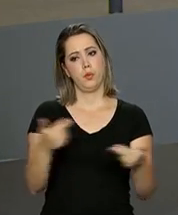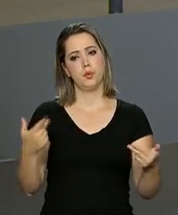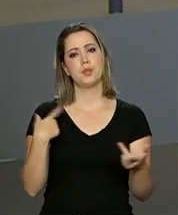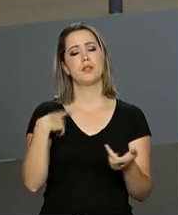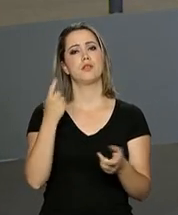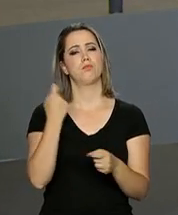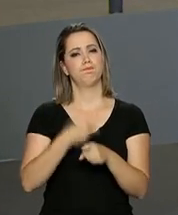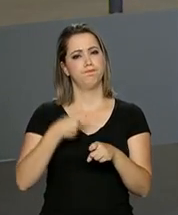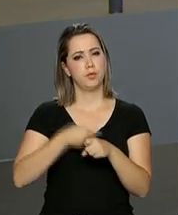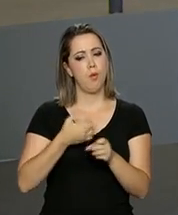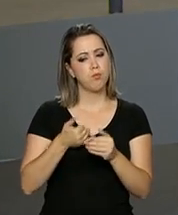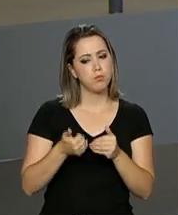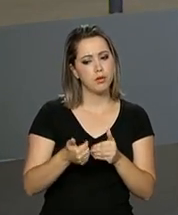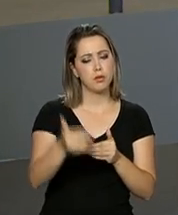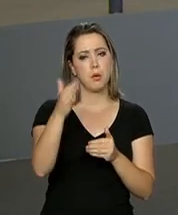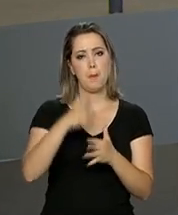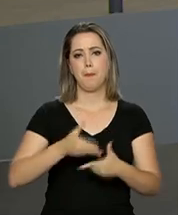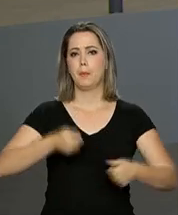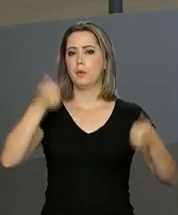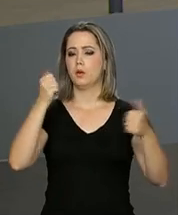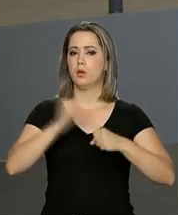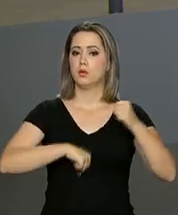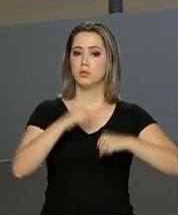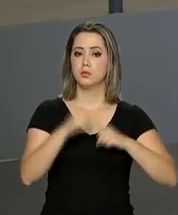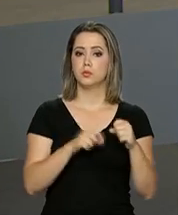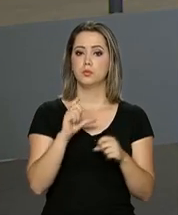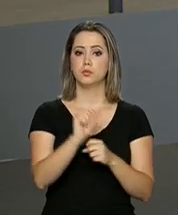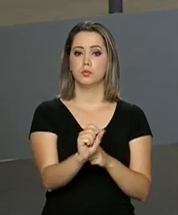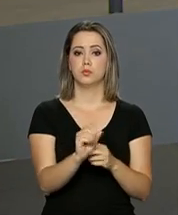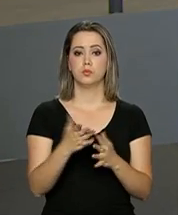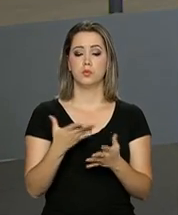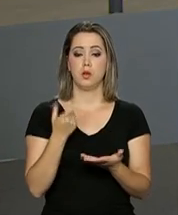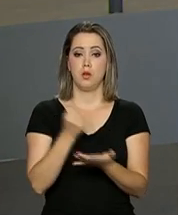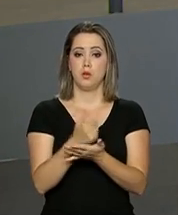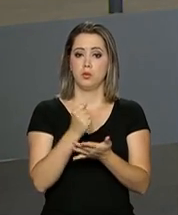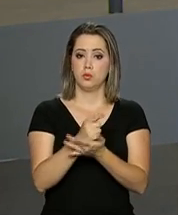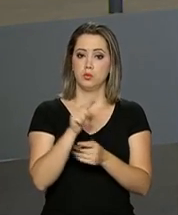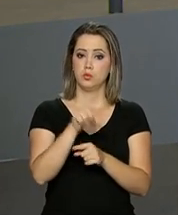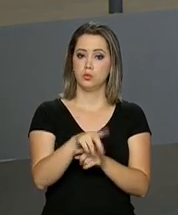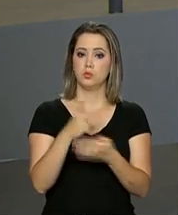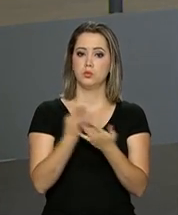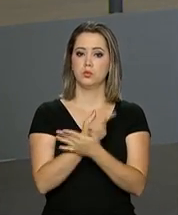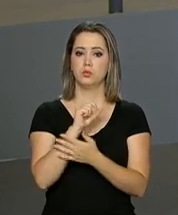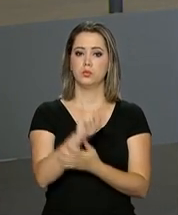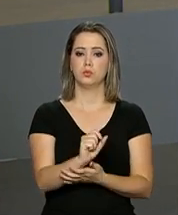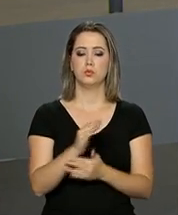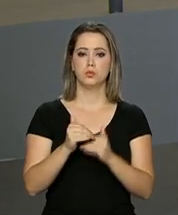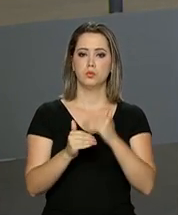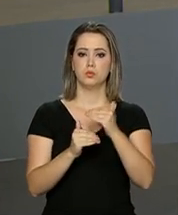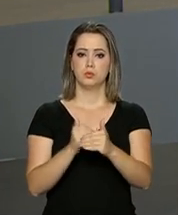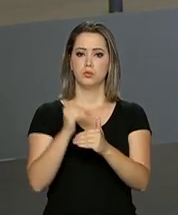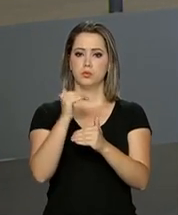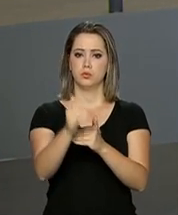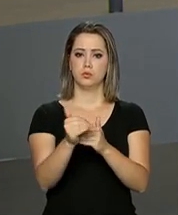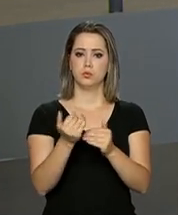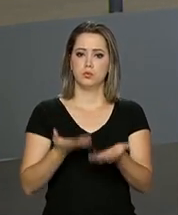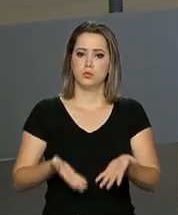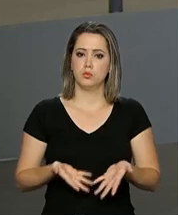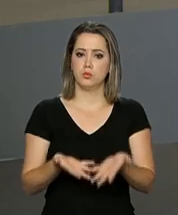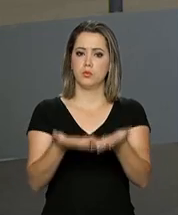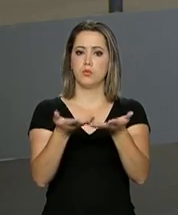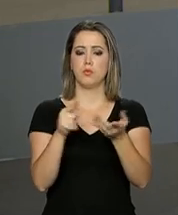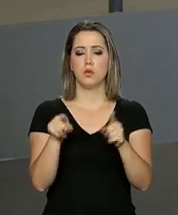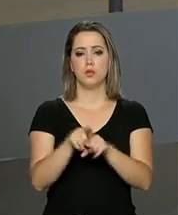para dinamizar ampliar a produção o fato da aquisição desses bens terem aumentado e a produção